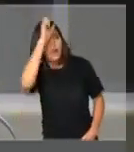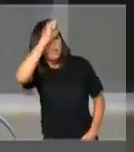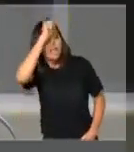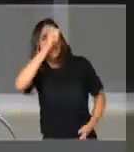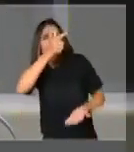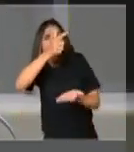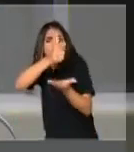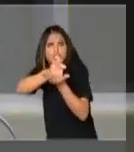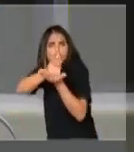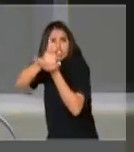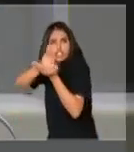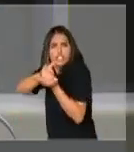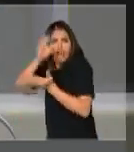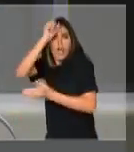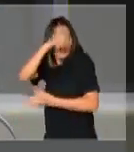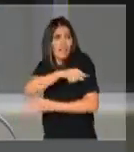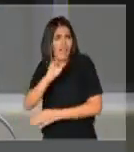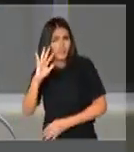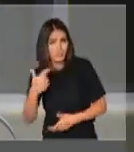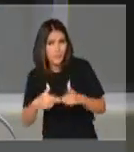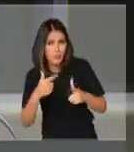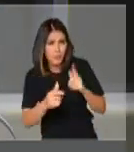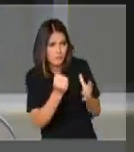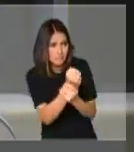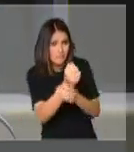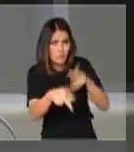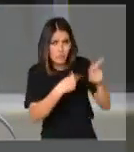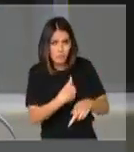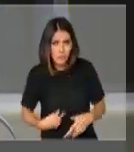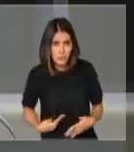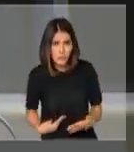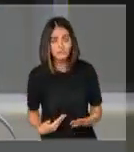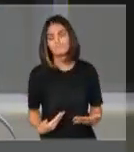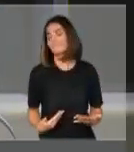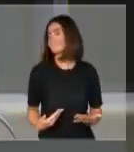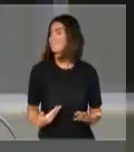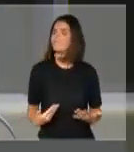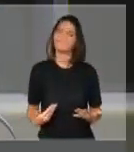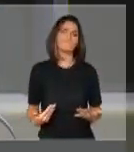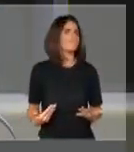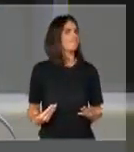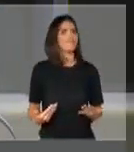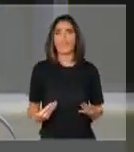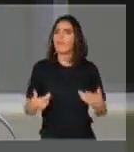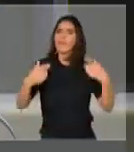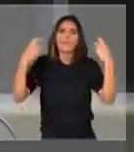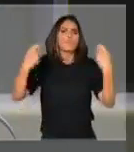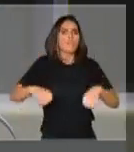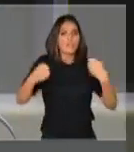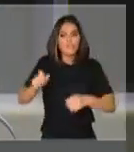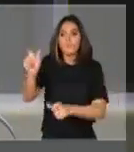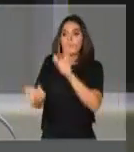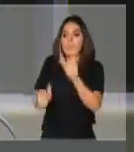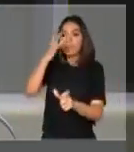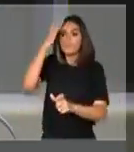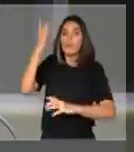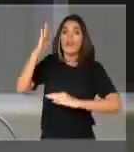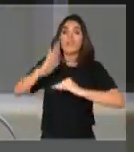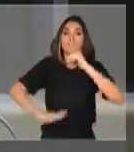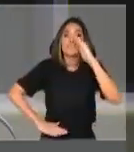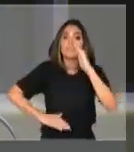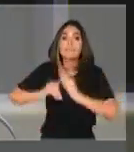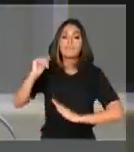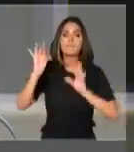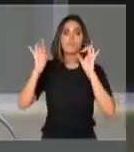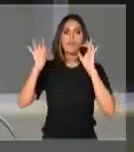tiro, achando que isso vai resolver o problema da segurança pública no nosso país. É preciso ouvir os especialistas,